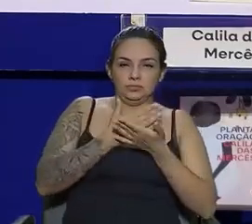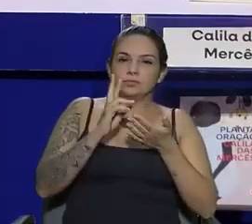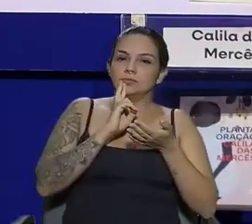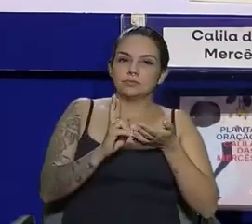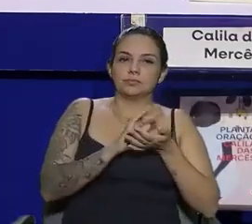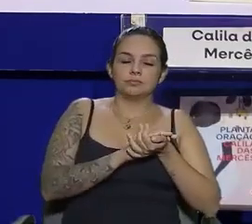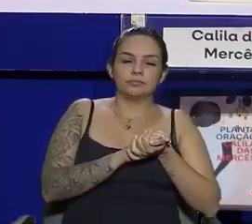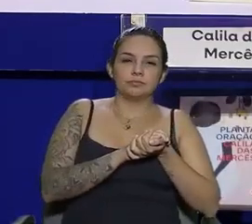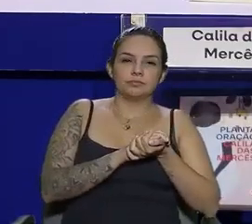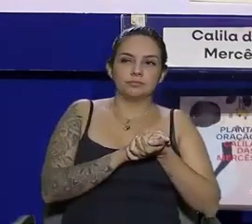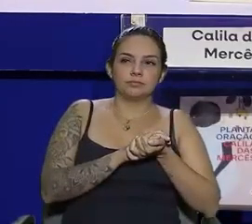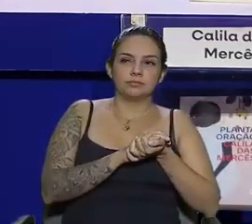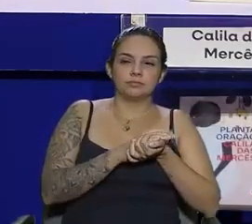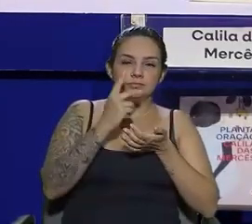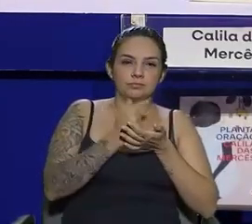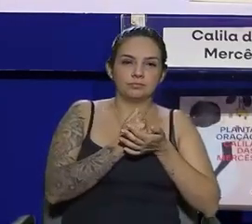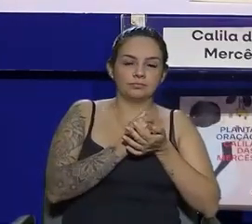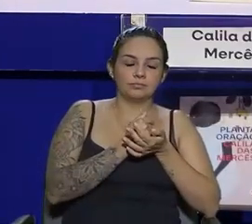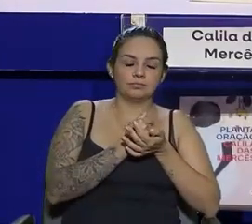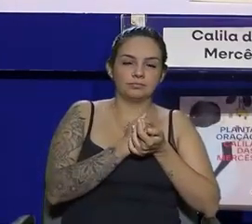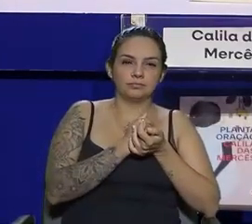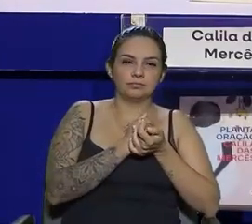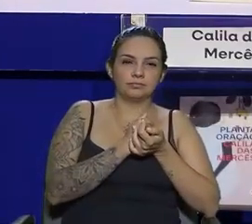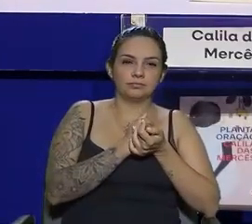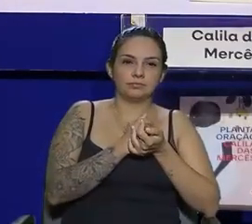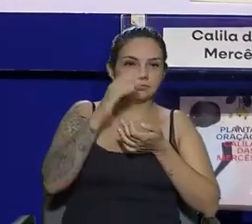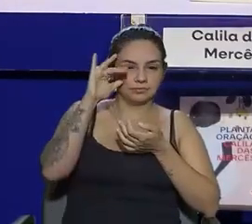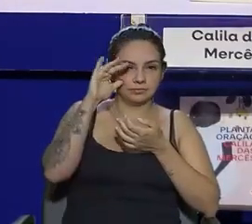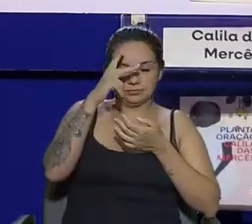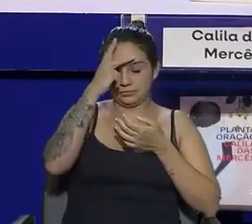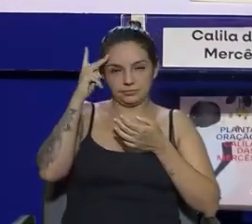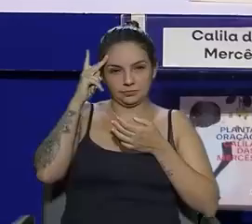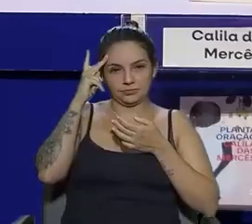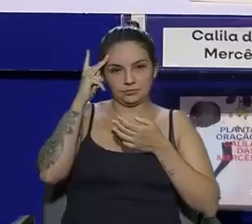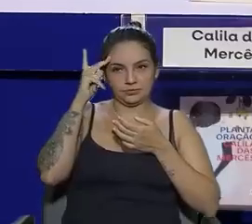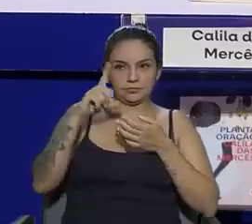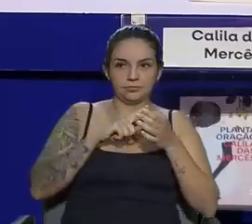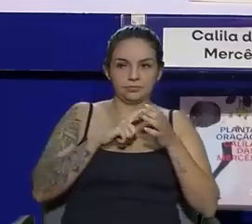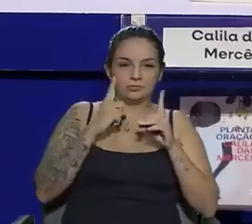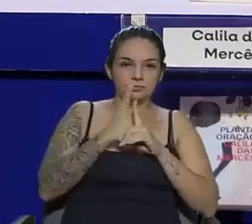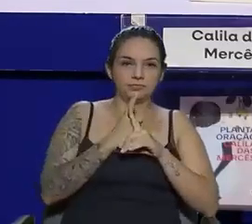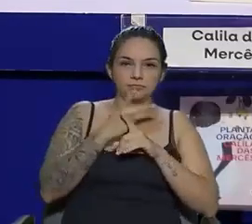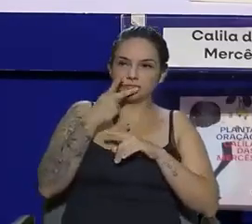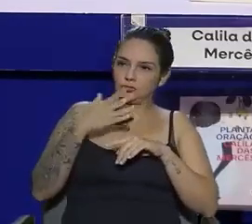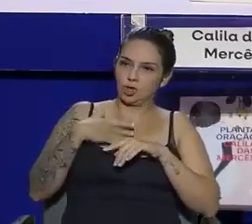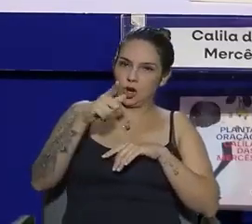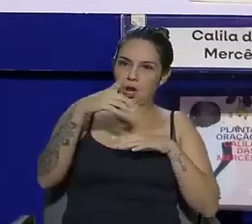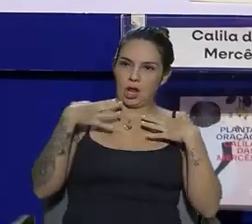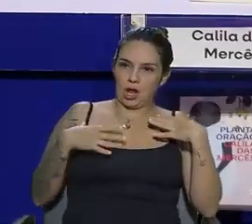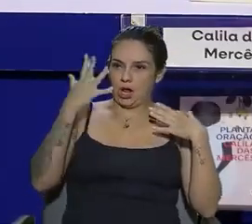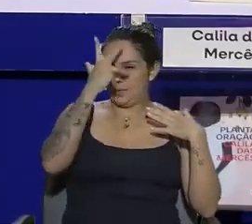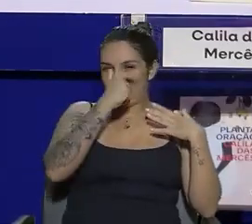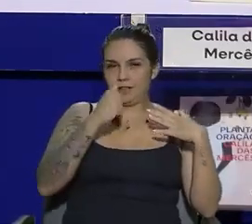responder propriamente a sua pergunta, Geni. É que é só uma curiosidade. As pessoas ultimamente têm me encontrado e dito assim: nossa, essa sua